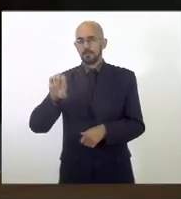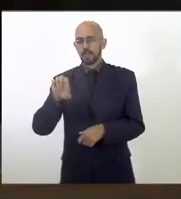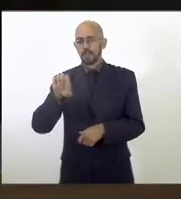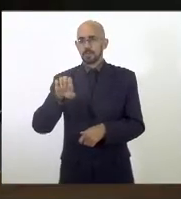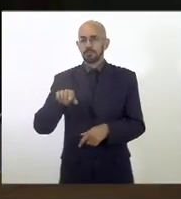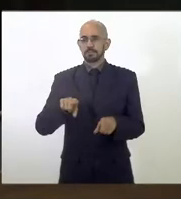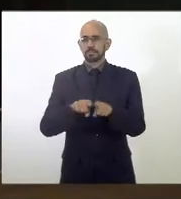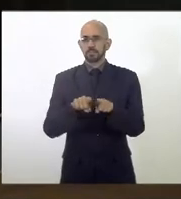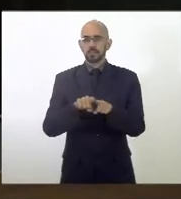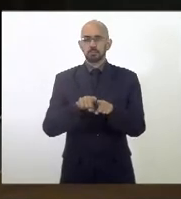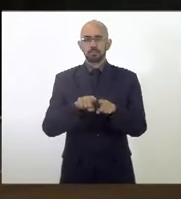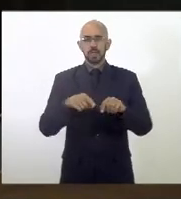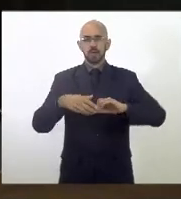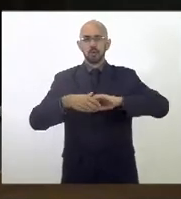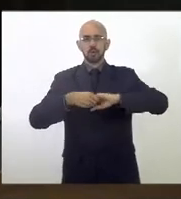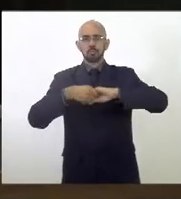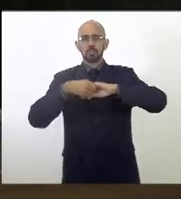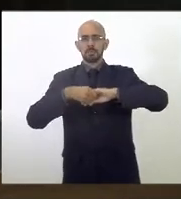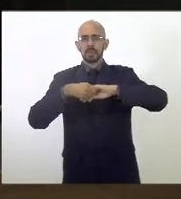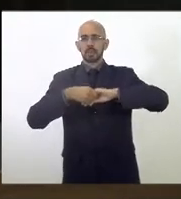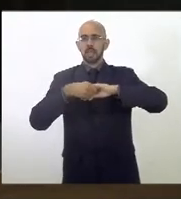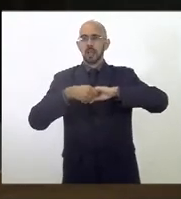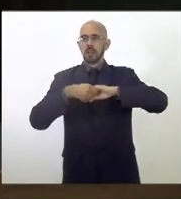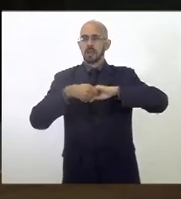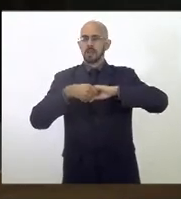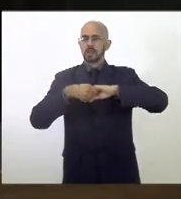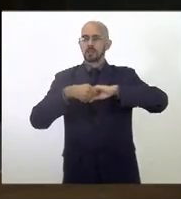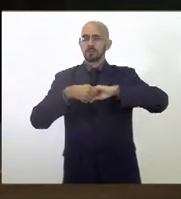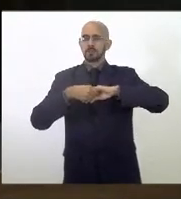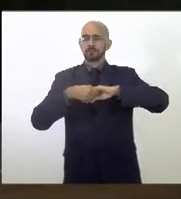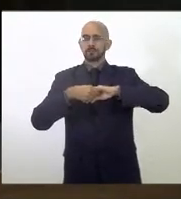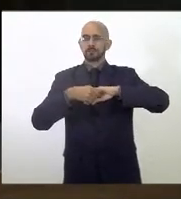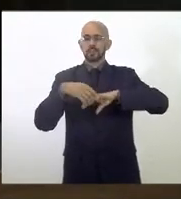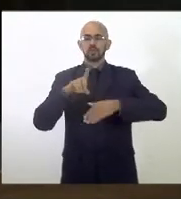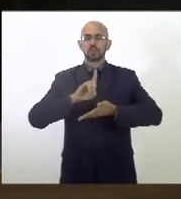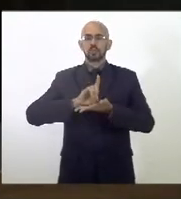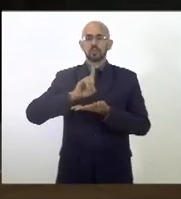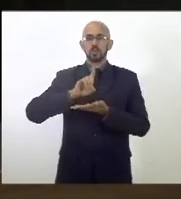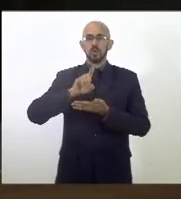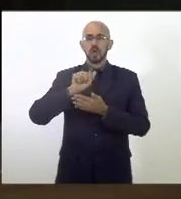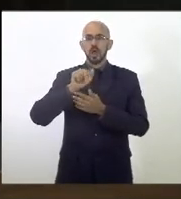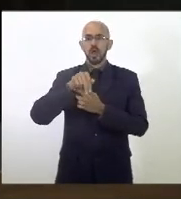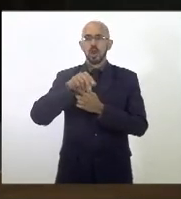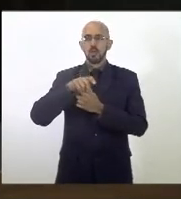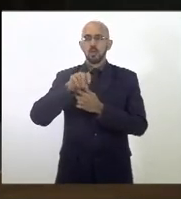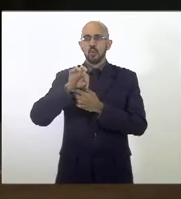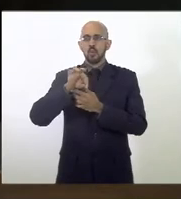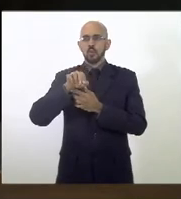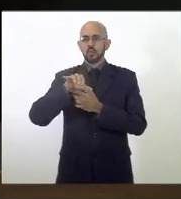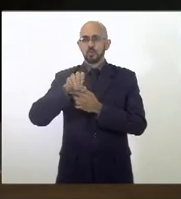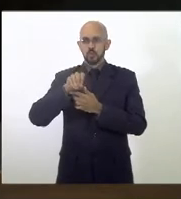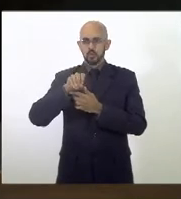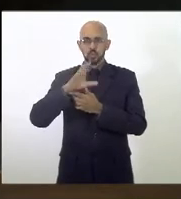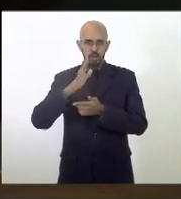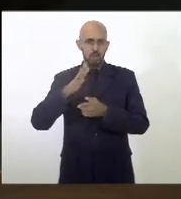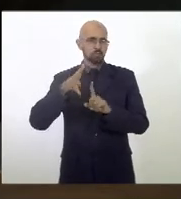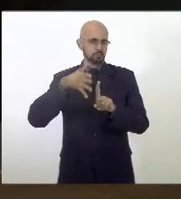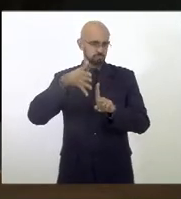oferecer aqui uma saudação, perguntar ao doutor Antônio se quer usar a palavra.